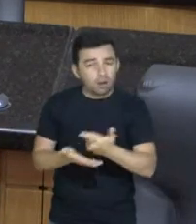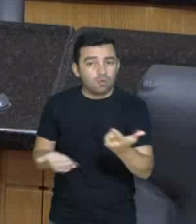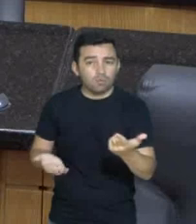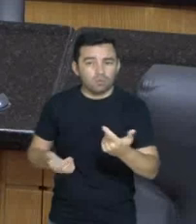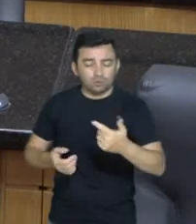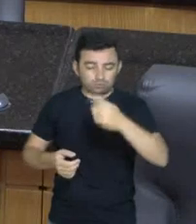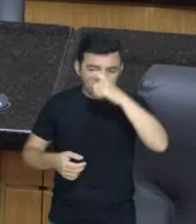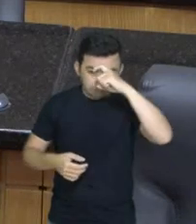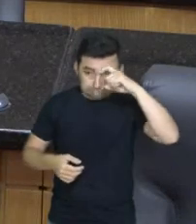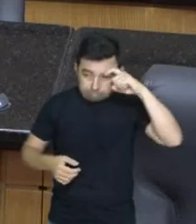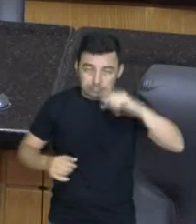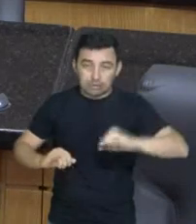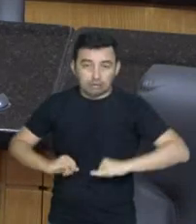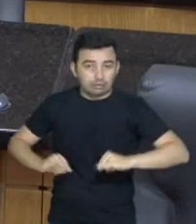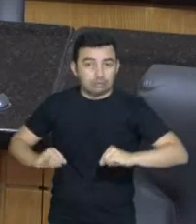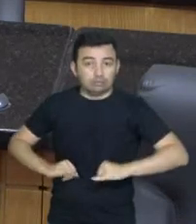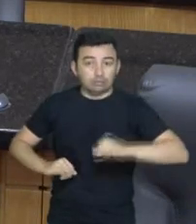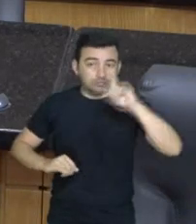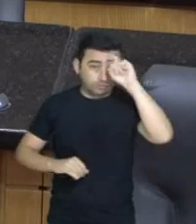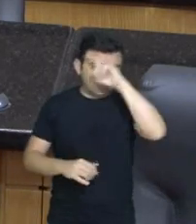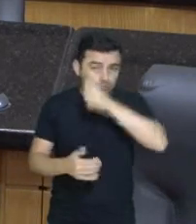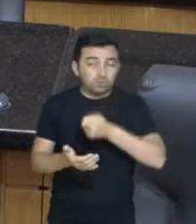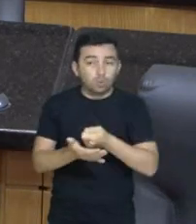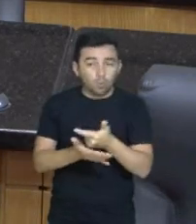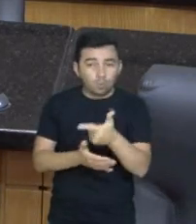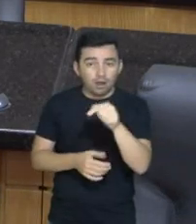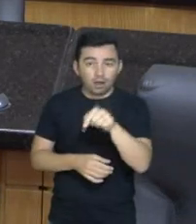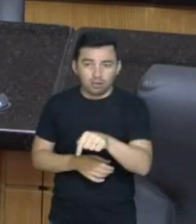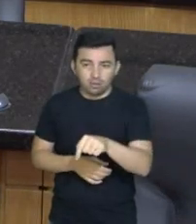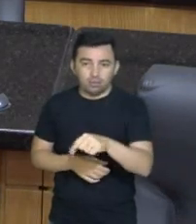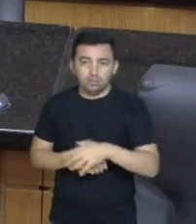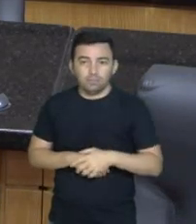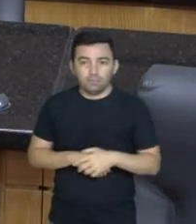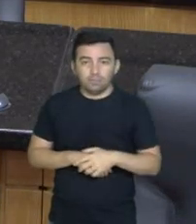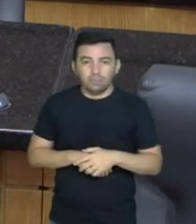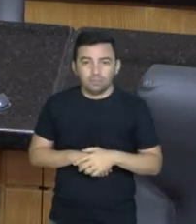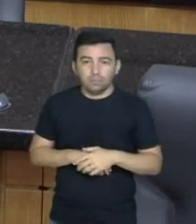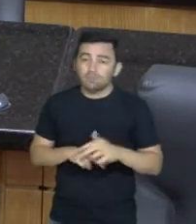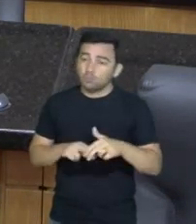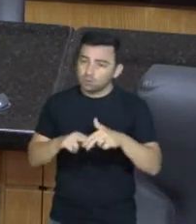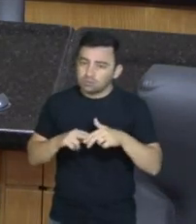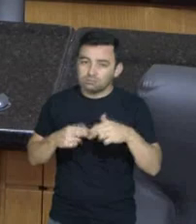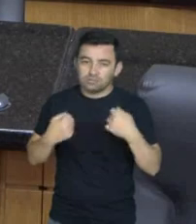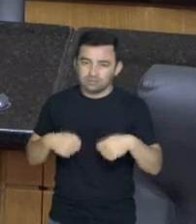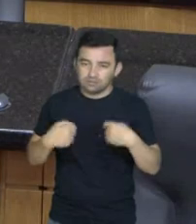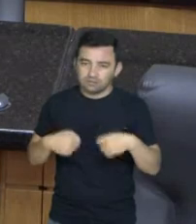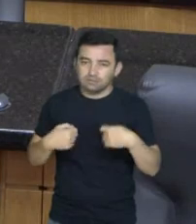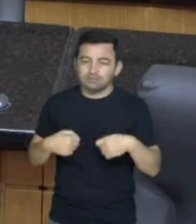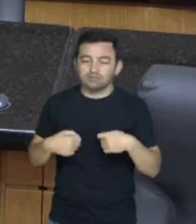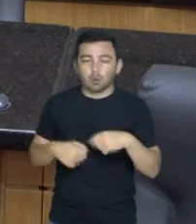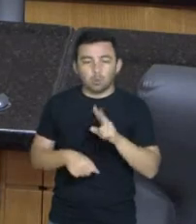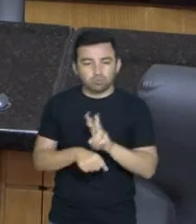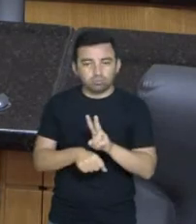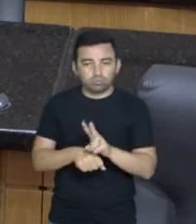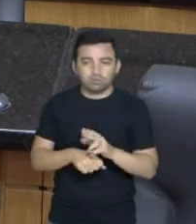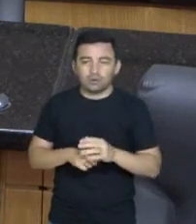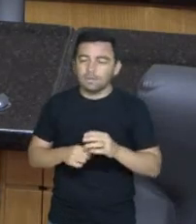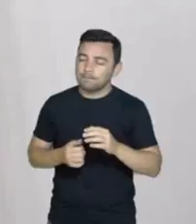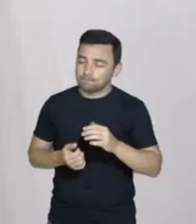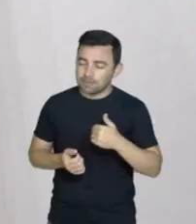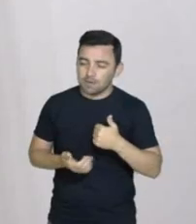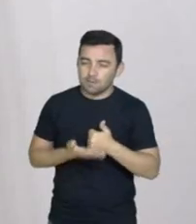e muito sacrifício para adquirir aquela propriedade ela é Sagrada e assim tem fé obrigado pela parte quanto que eu apoio